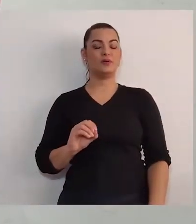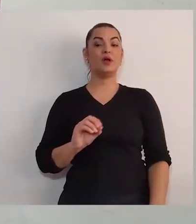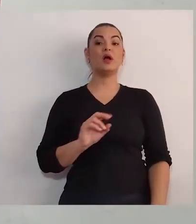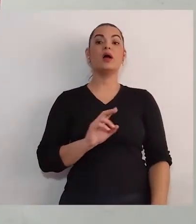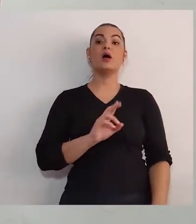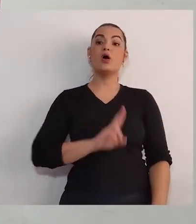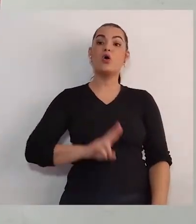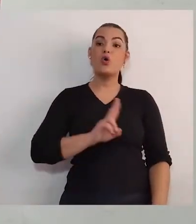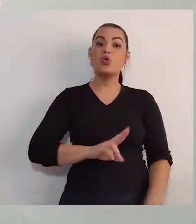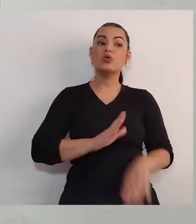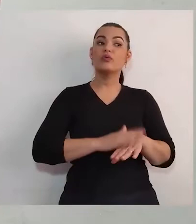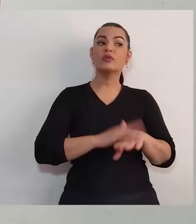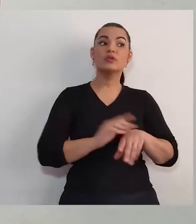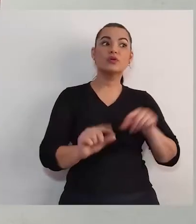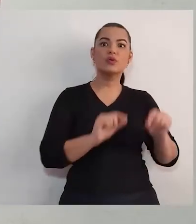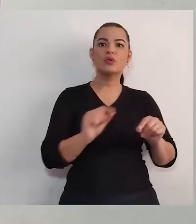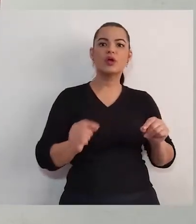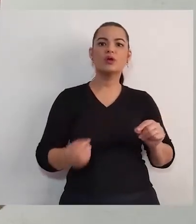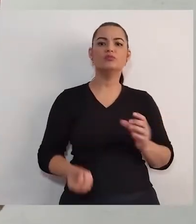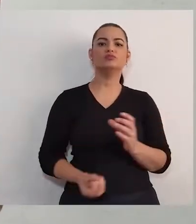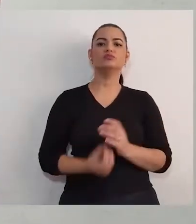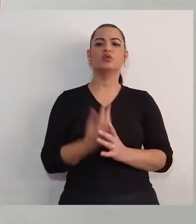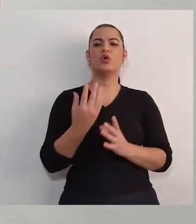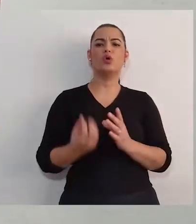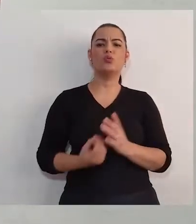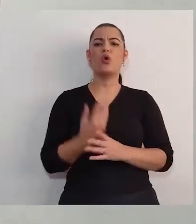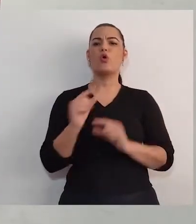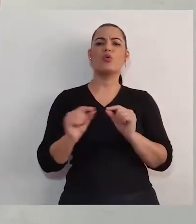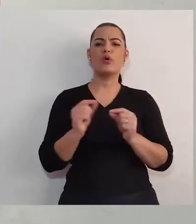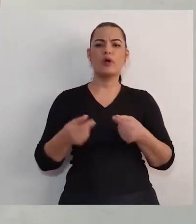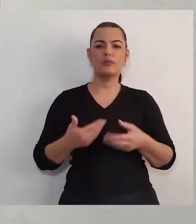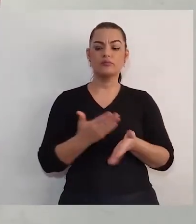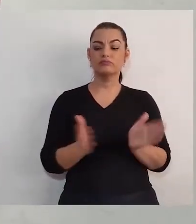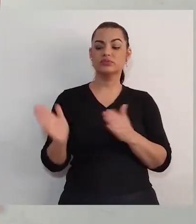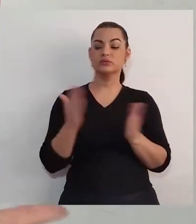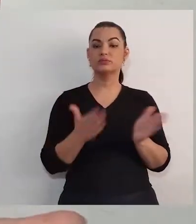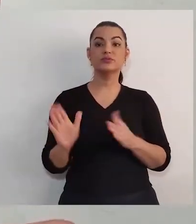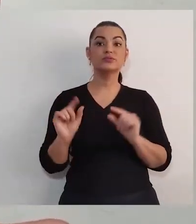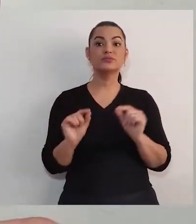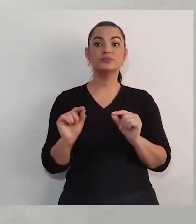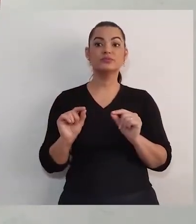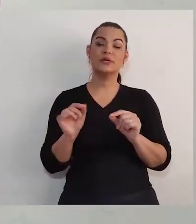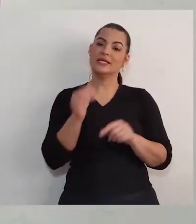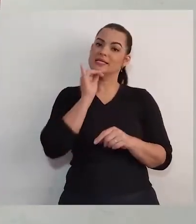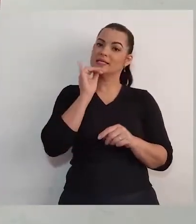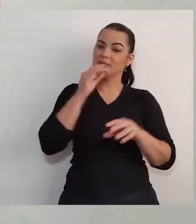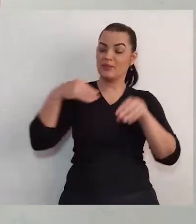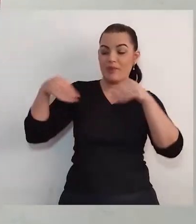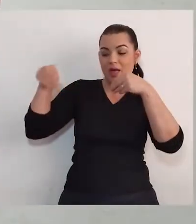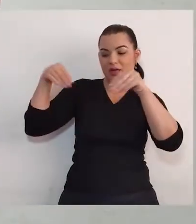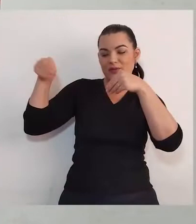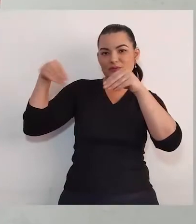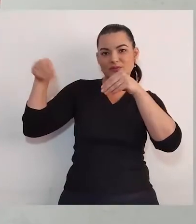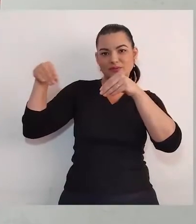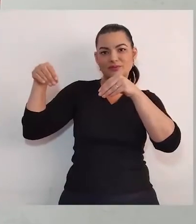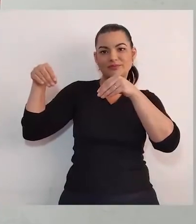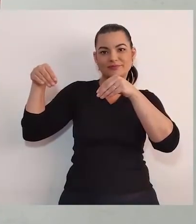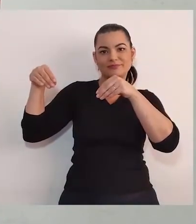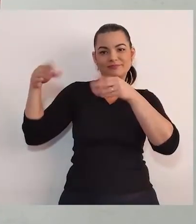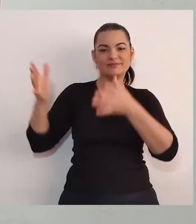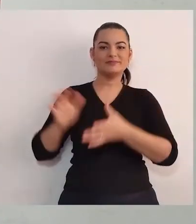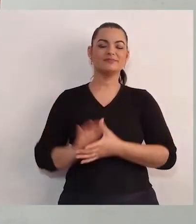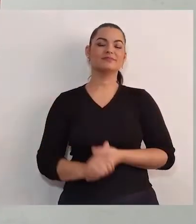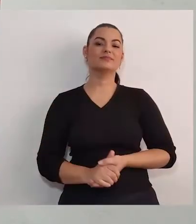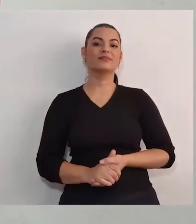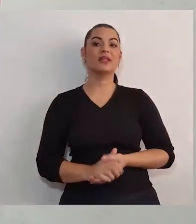como matéria-prima para produzir muita coisa. O plástico, por exemplo. Então, olha